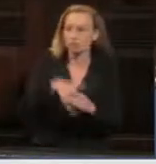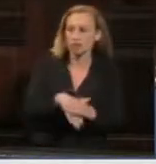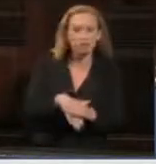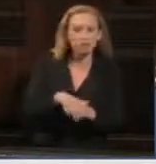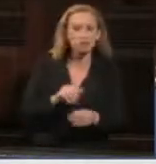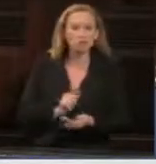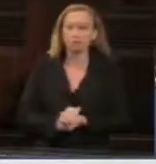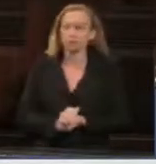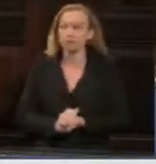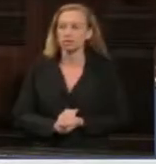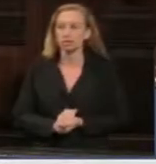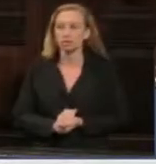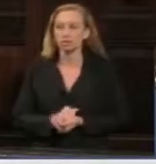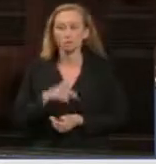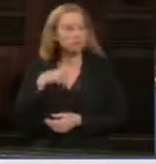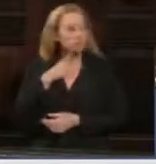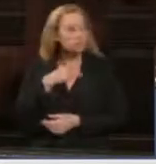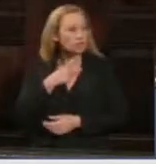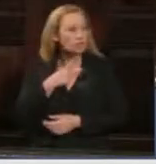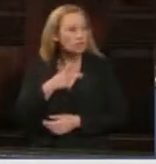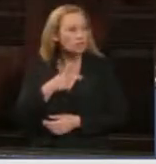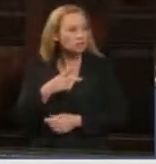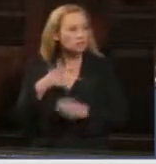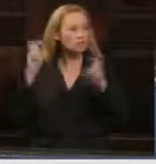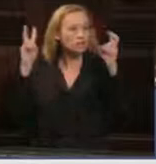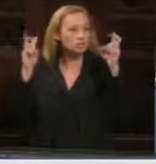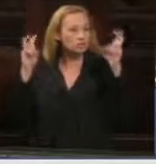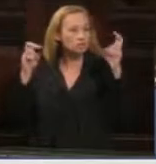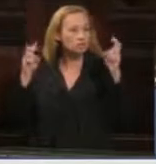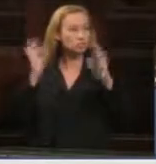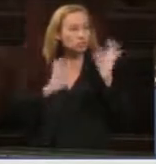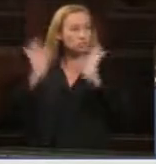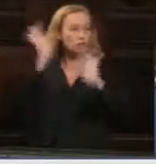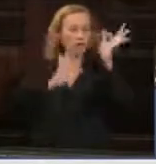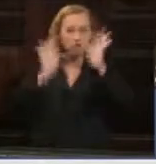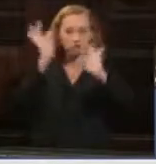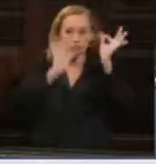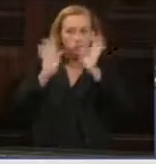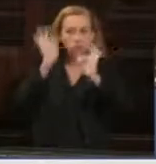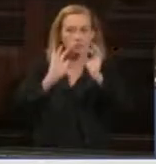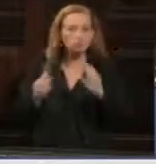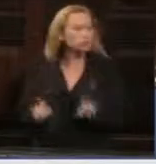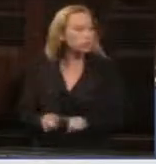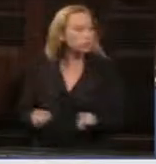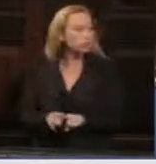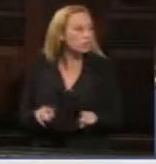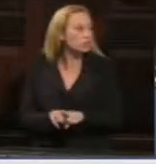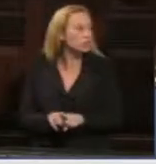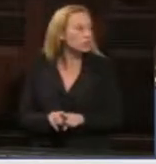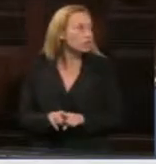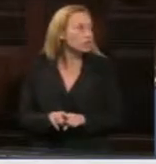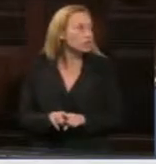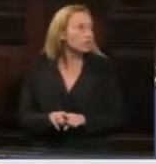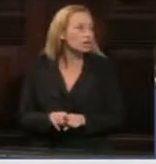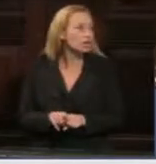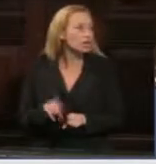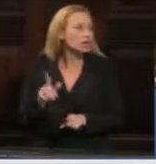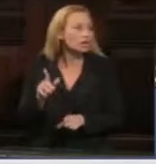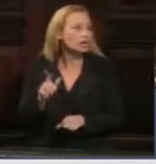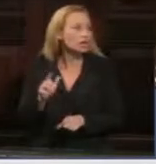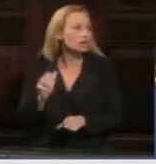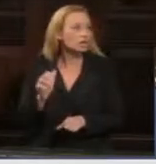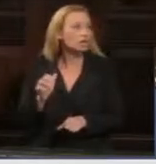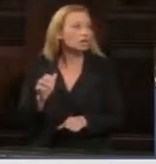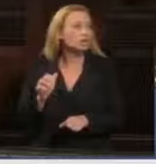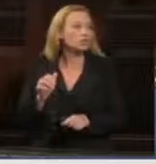com as questões relacionadas ao ensino técnico e tecnológico isso nos coloca em contato também com a fundação de apoio à escola técnica faetec